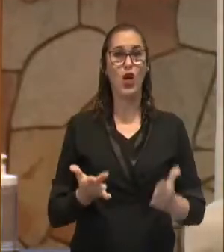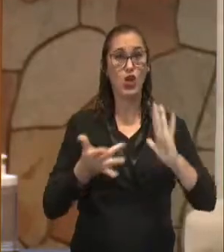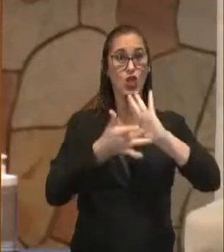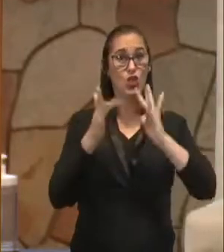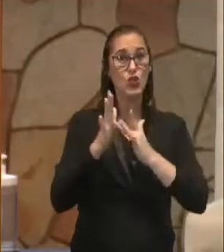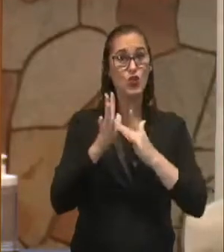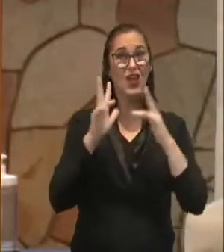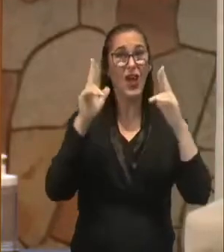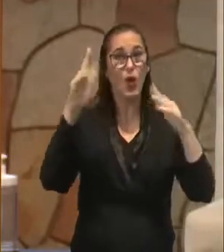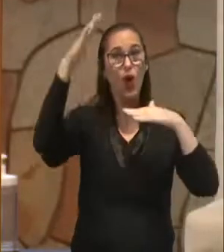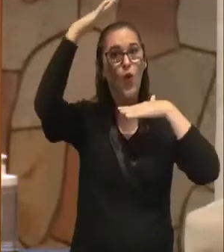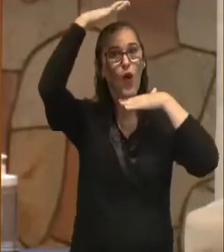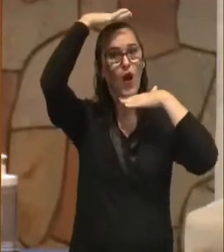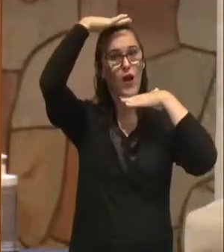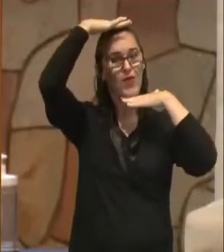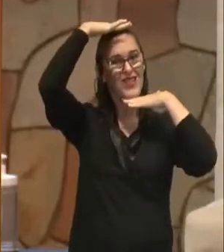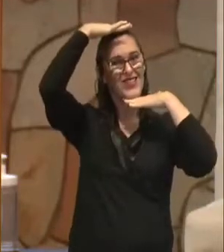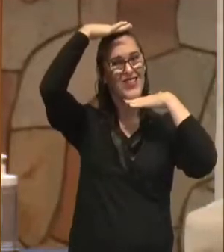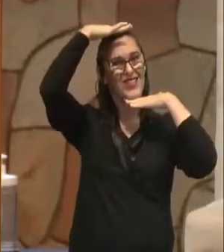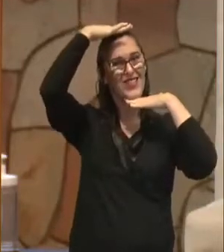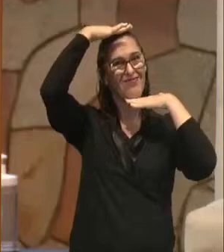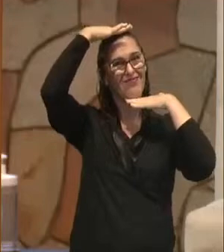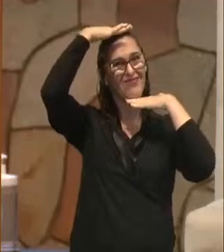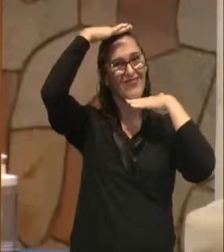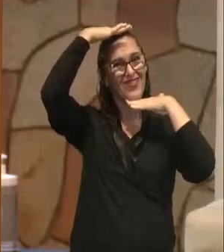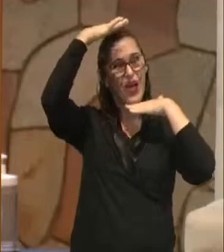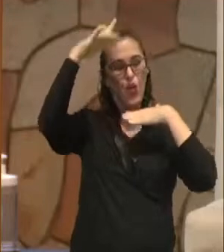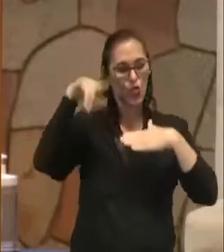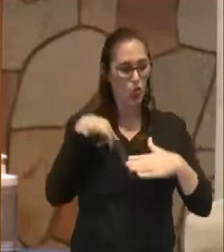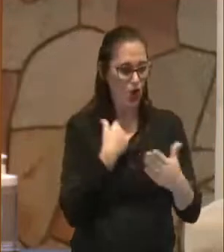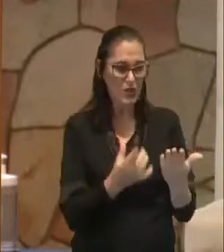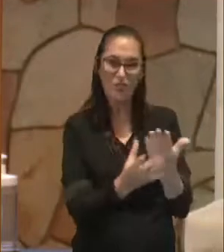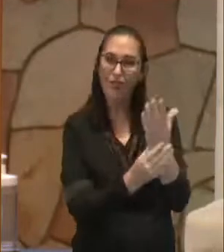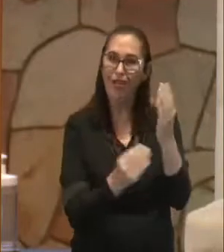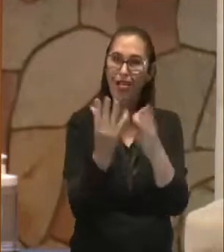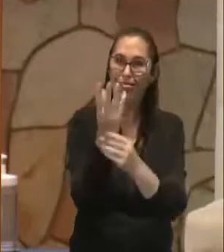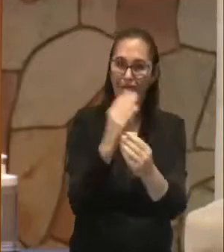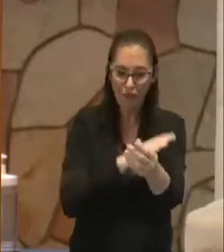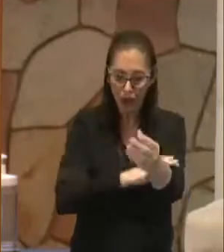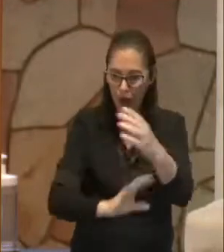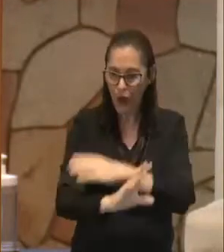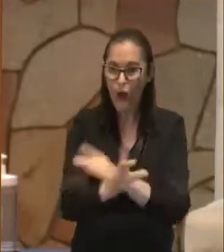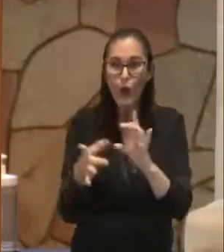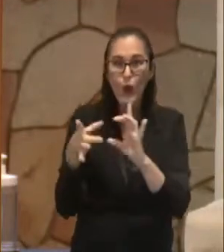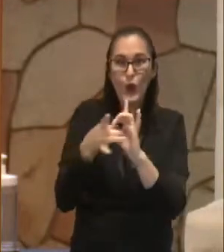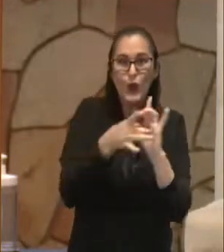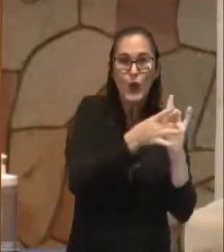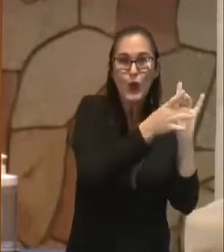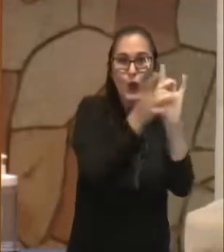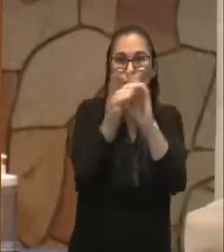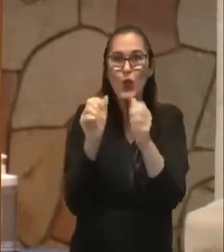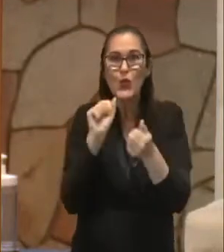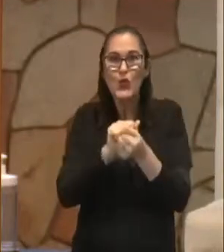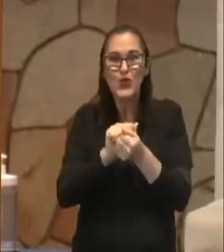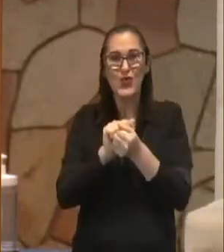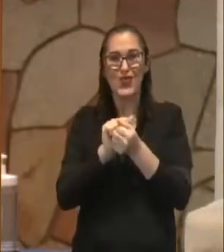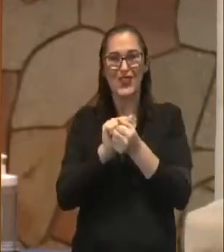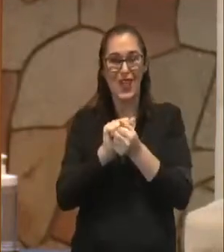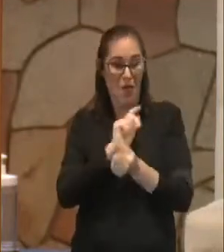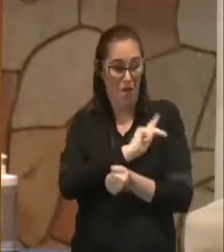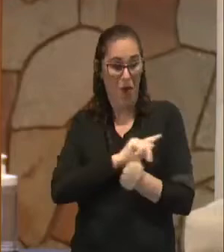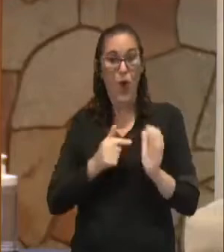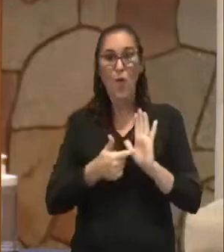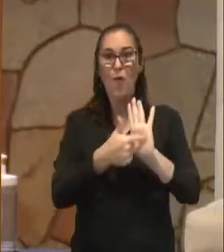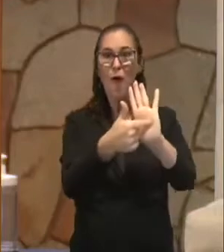aqueles membros, as partes que estão juntas, estão unidas. E Paulo vai apresentar o próprio Senhor